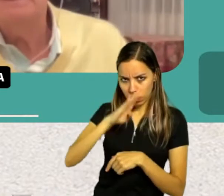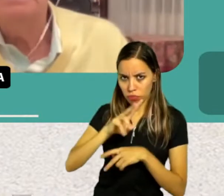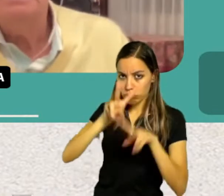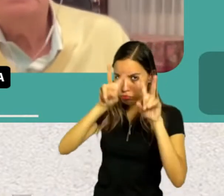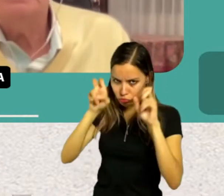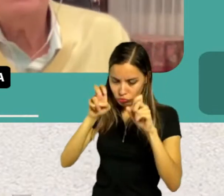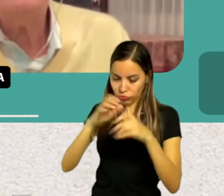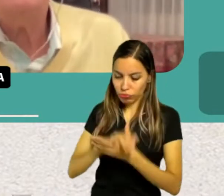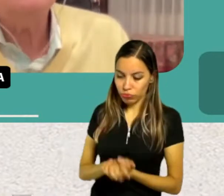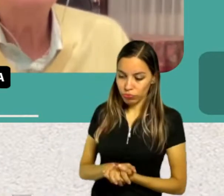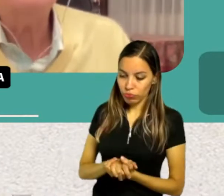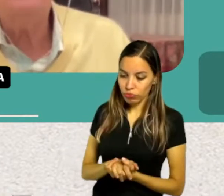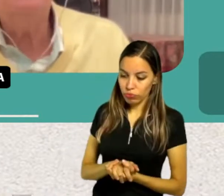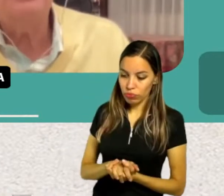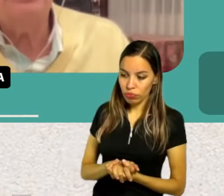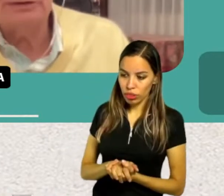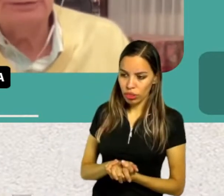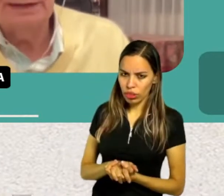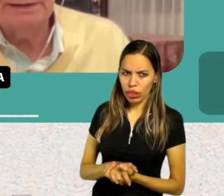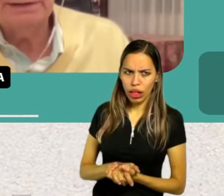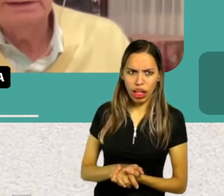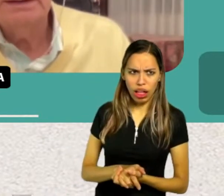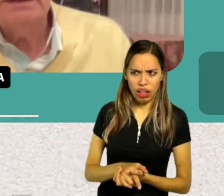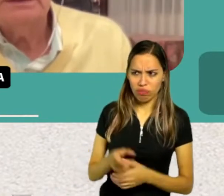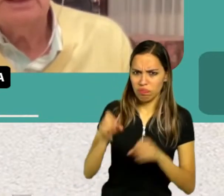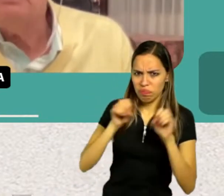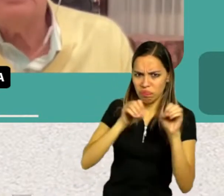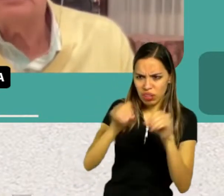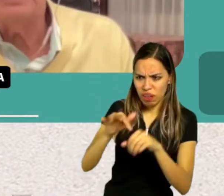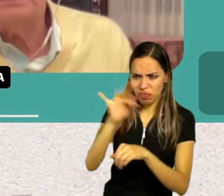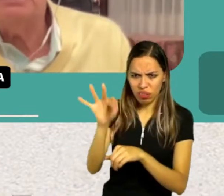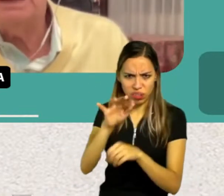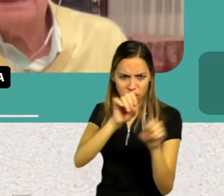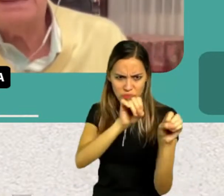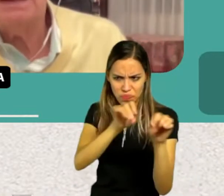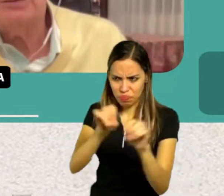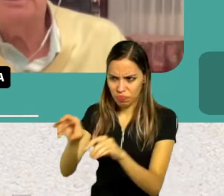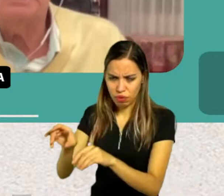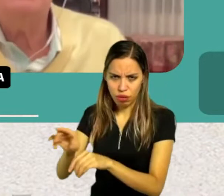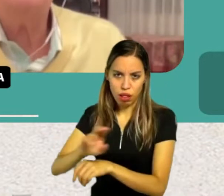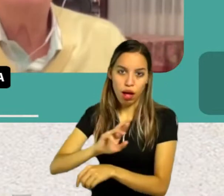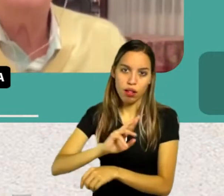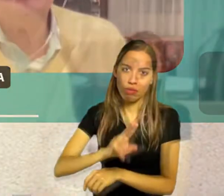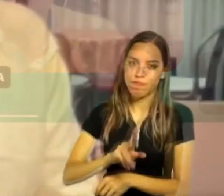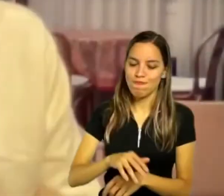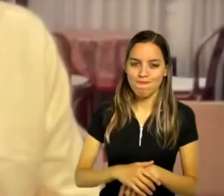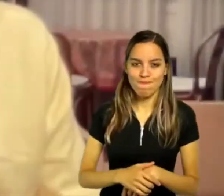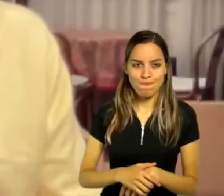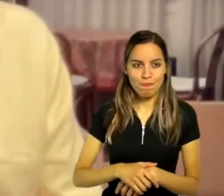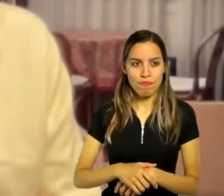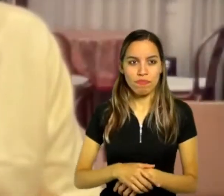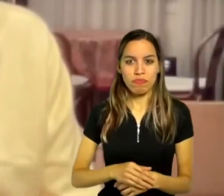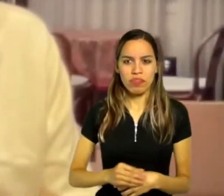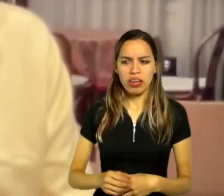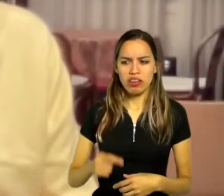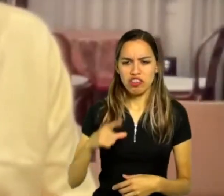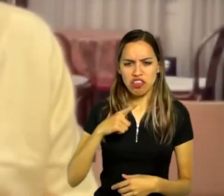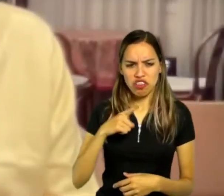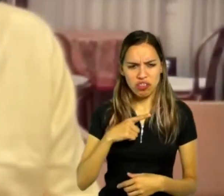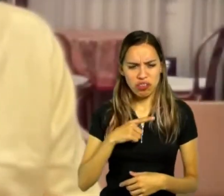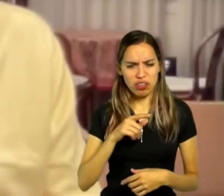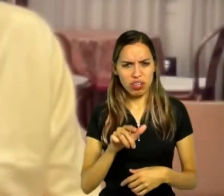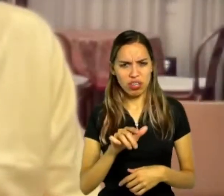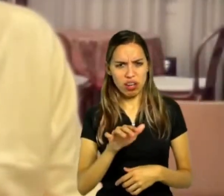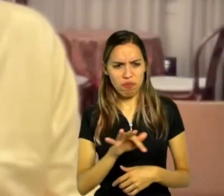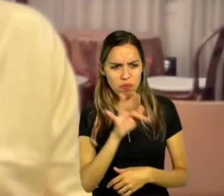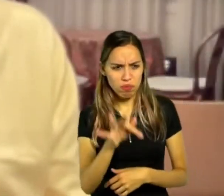nascendo. Não era ensinada em nenhuma faculdade. Nenhuma faculdade de medicina do país tinha cadeira de oncologia naquela